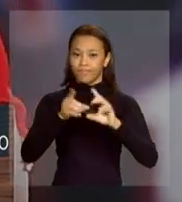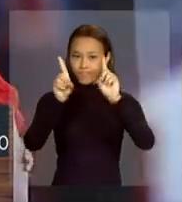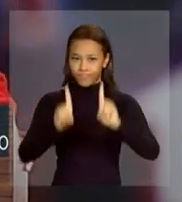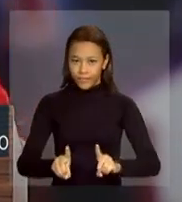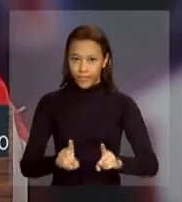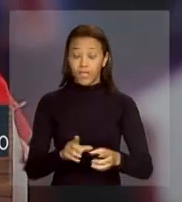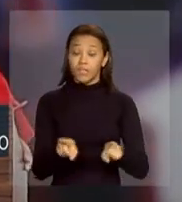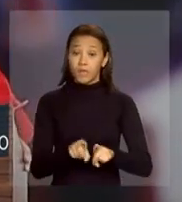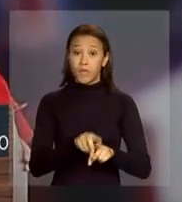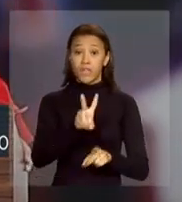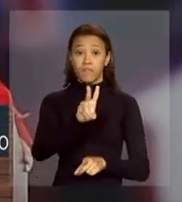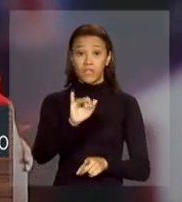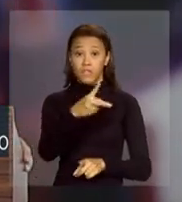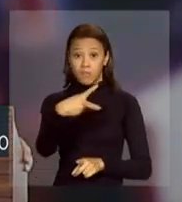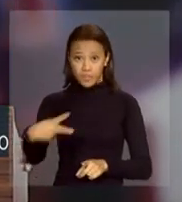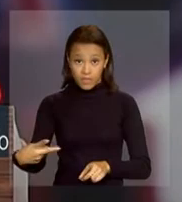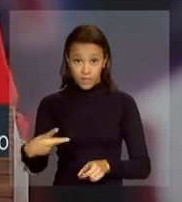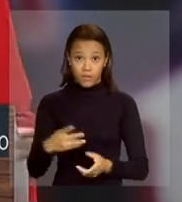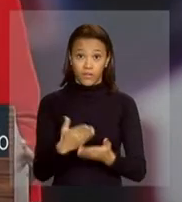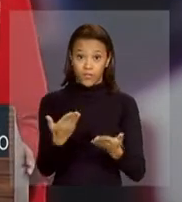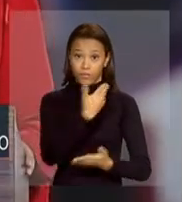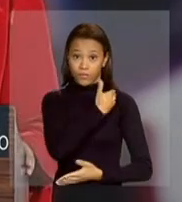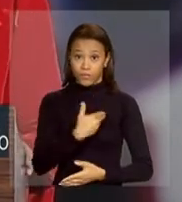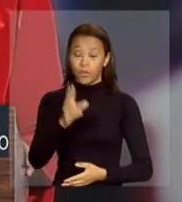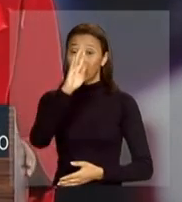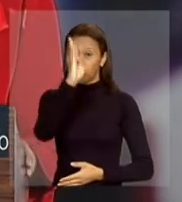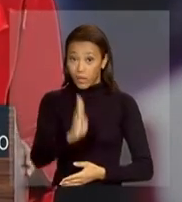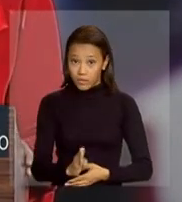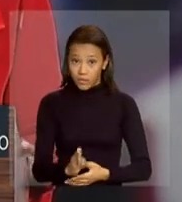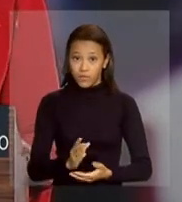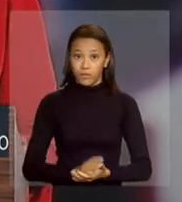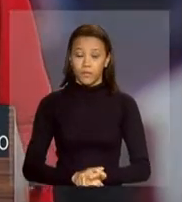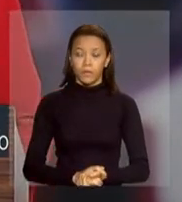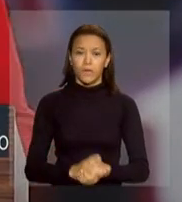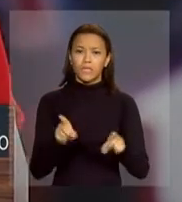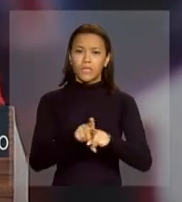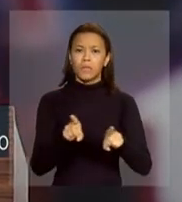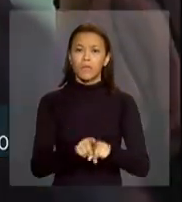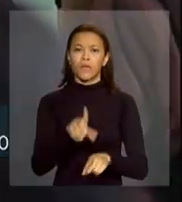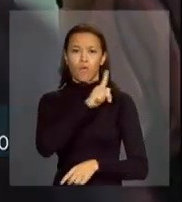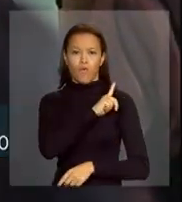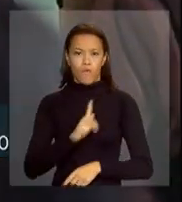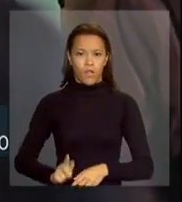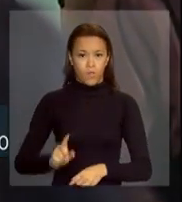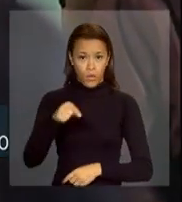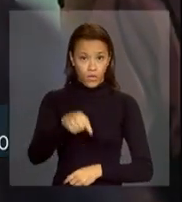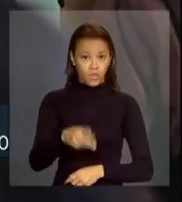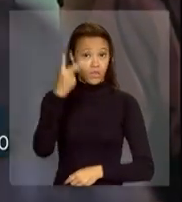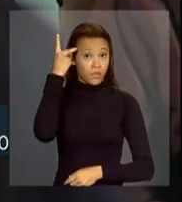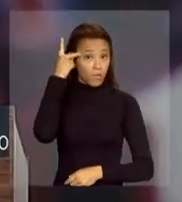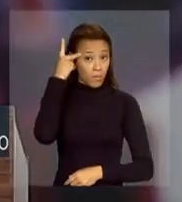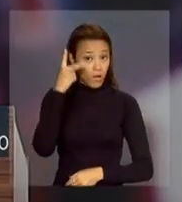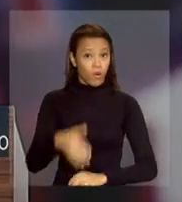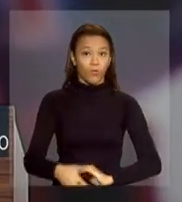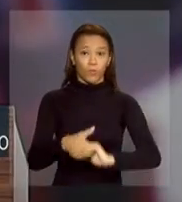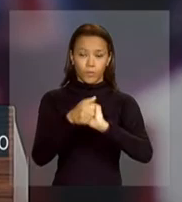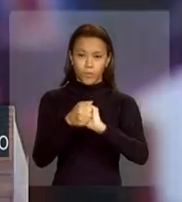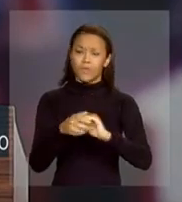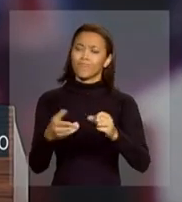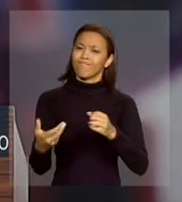vice presidente da república Michel Temer governador de São Paulo